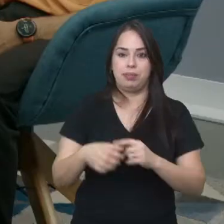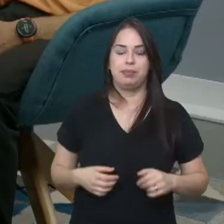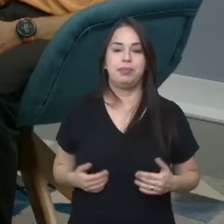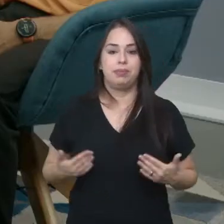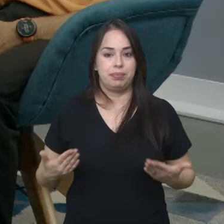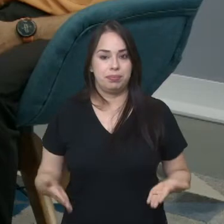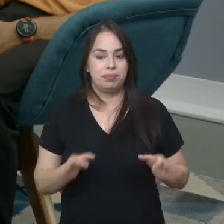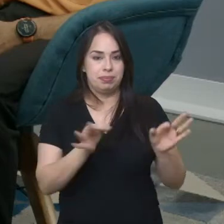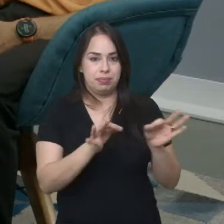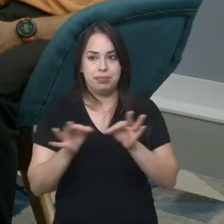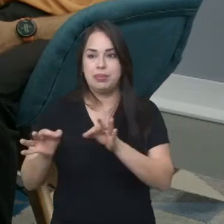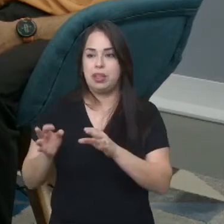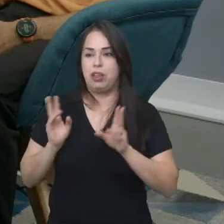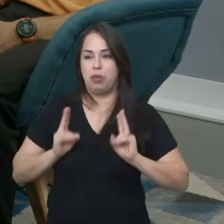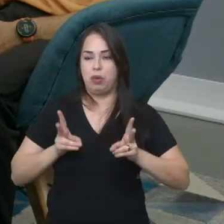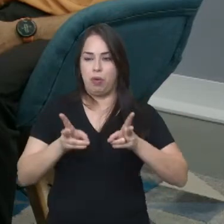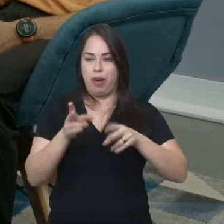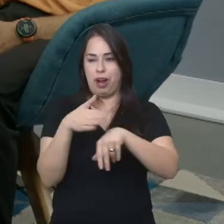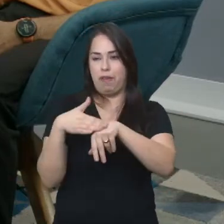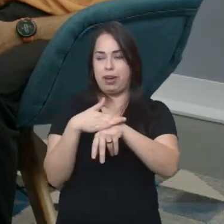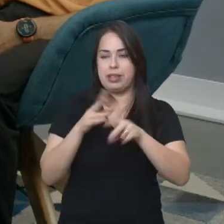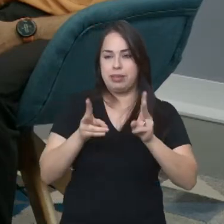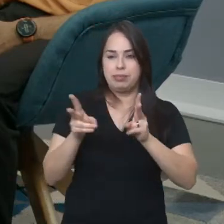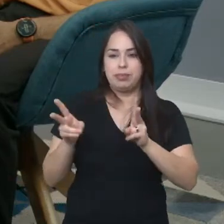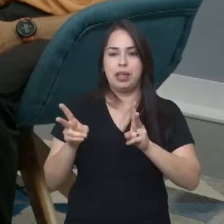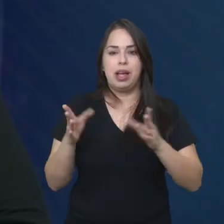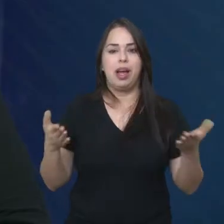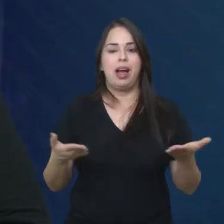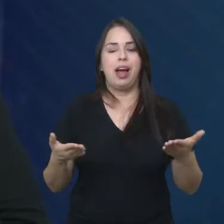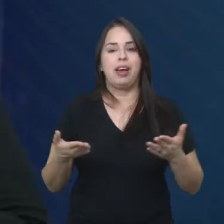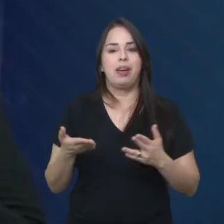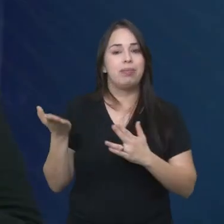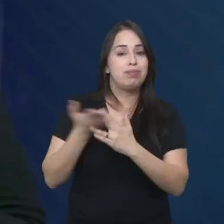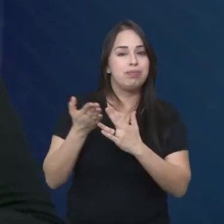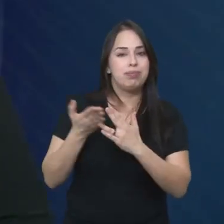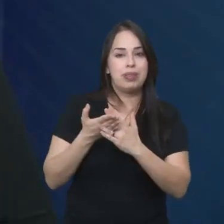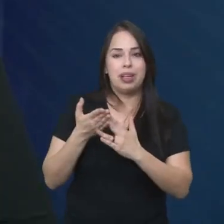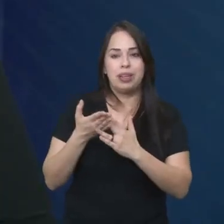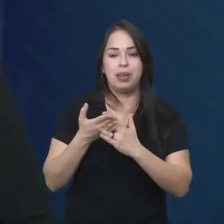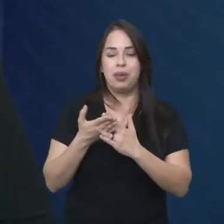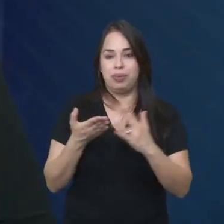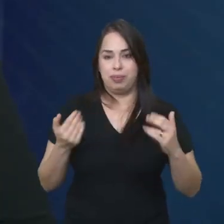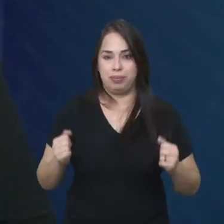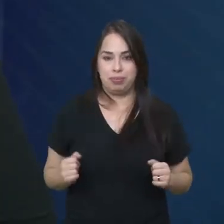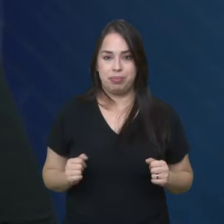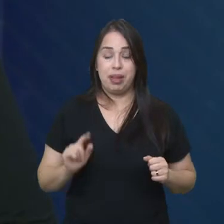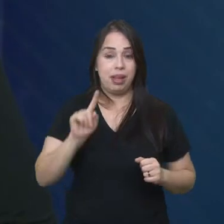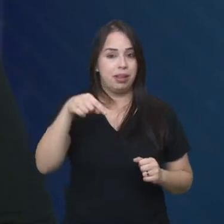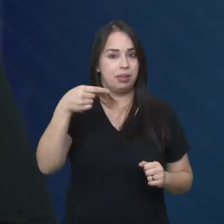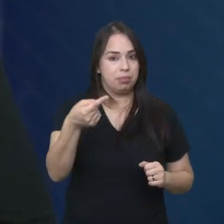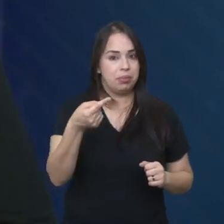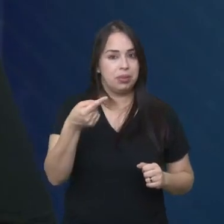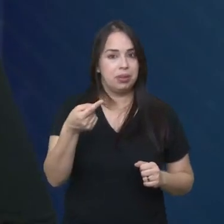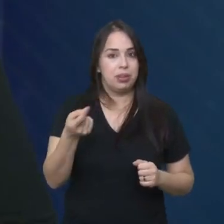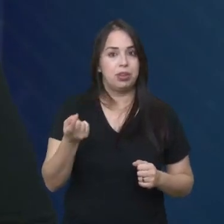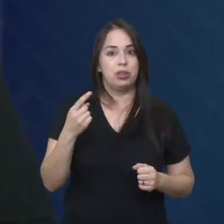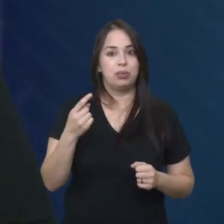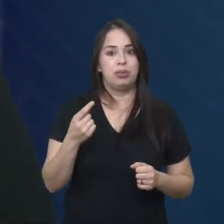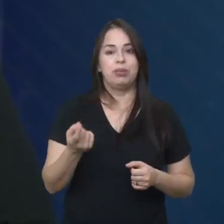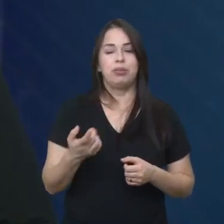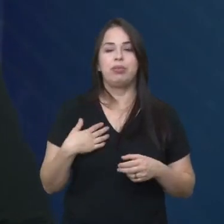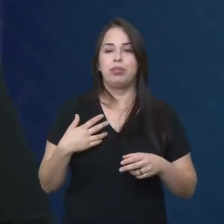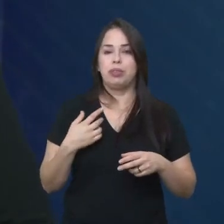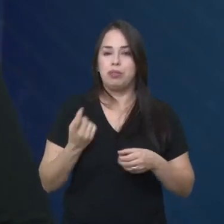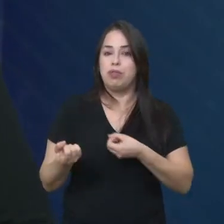Tá certo. Bom, a gente vai continuar o papo daqui a pouquinho, vamos fazer a nossa primeira pausa de hoje e daqui a pouco nós voltamos